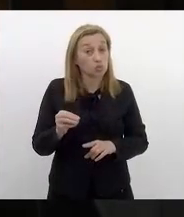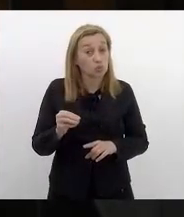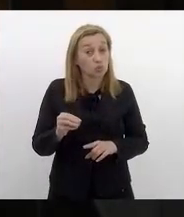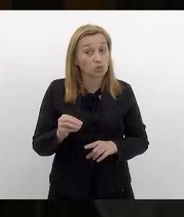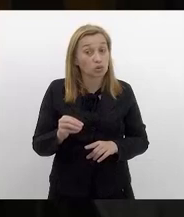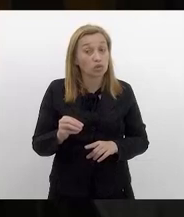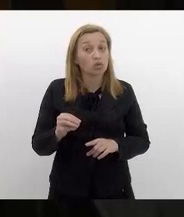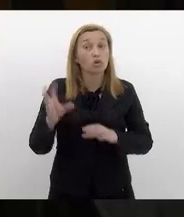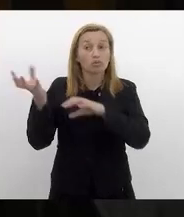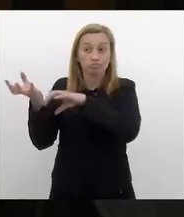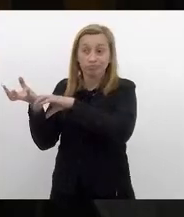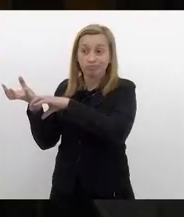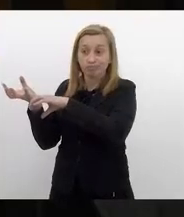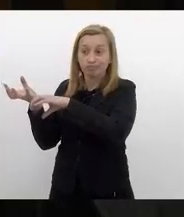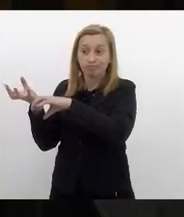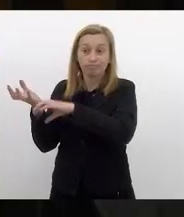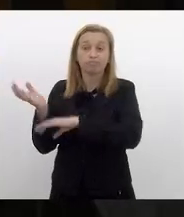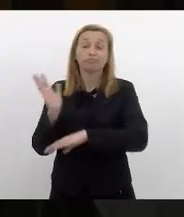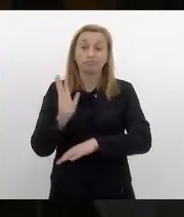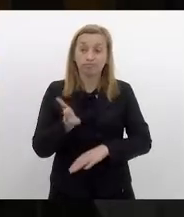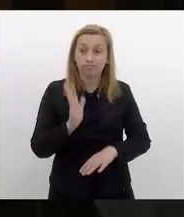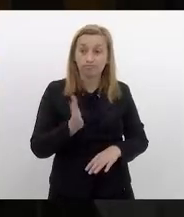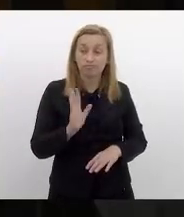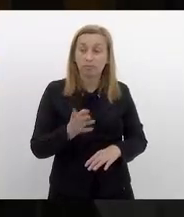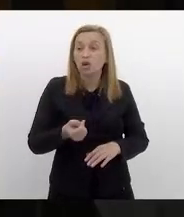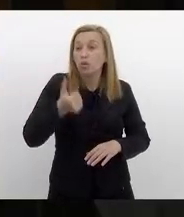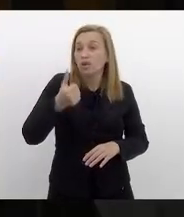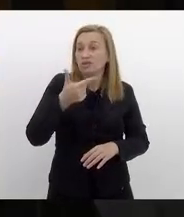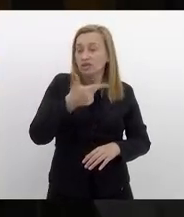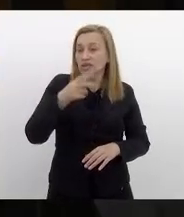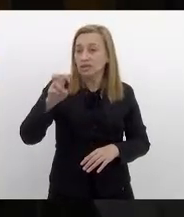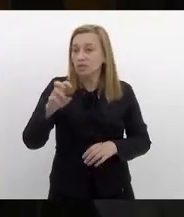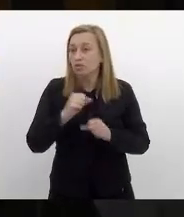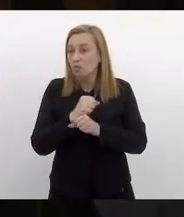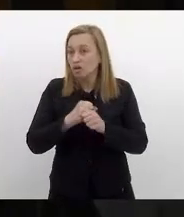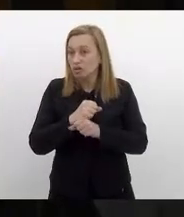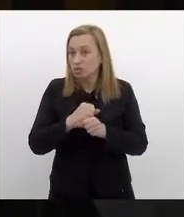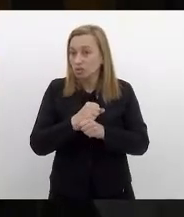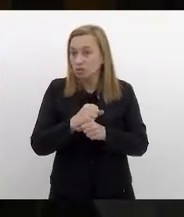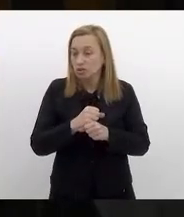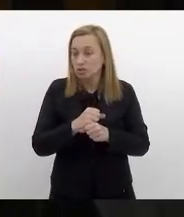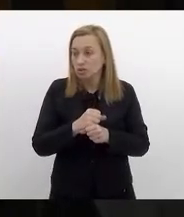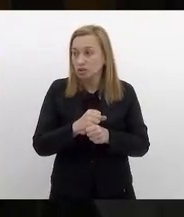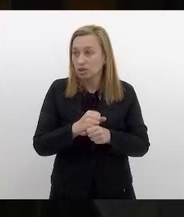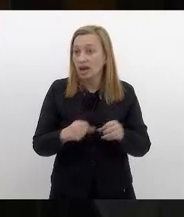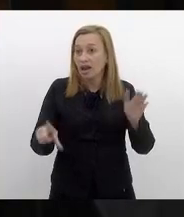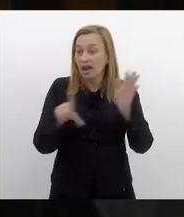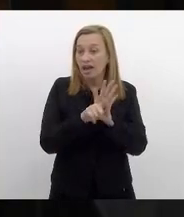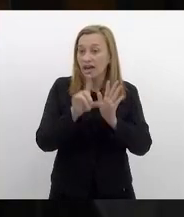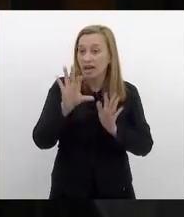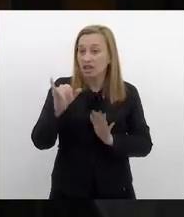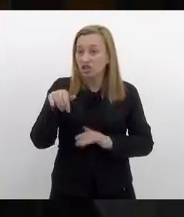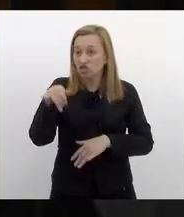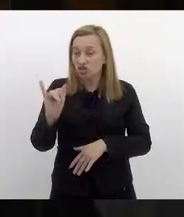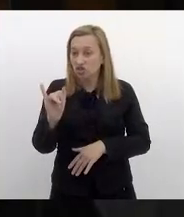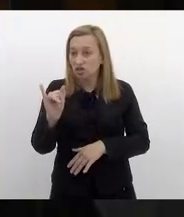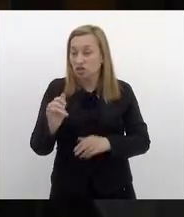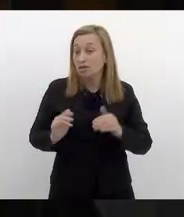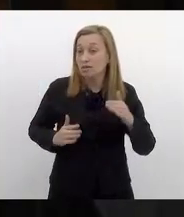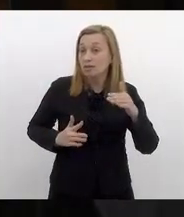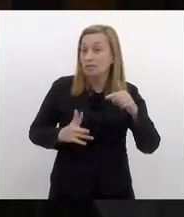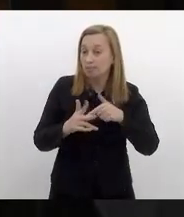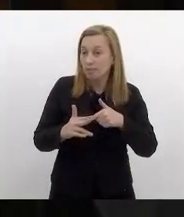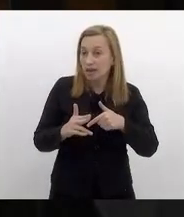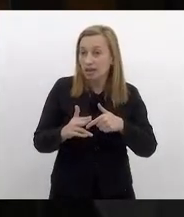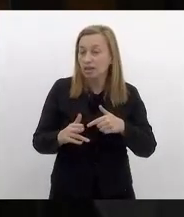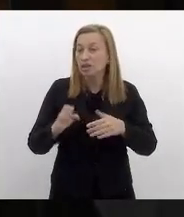do Congresso Nacional, que já está em vigência há quase 25 anos, a chamada Lei Candir, que impede que